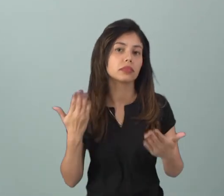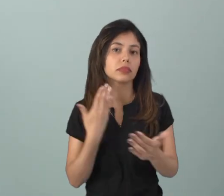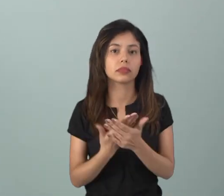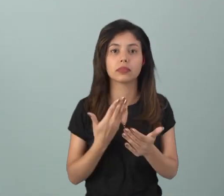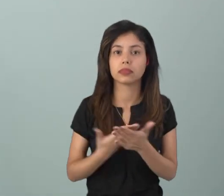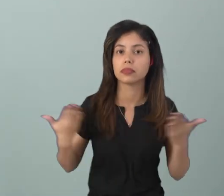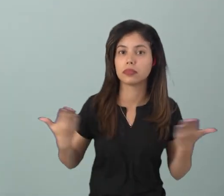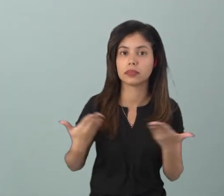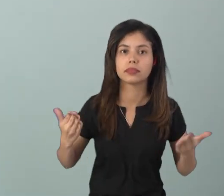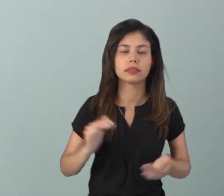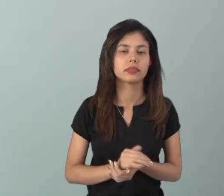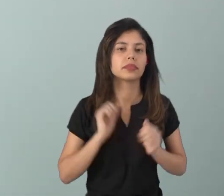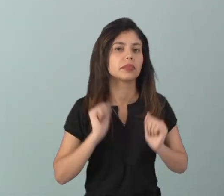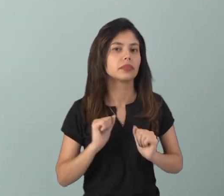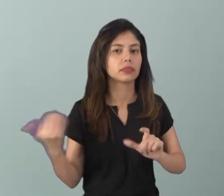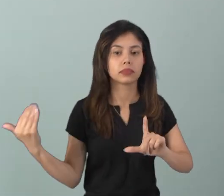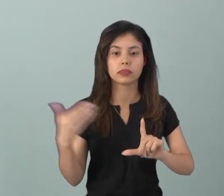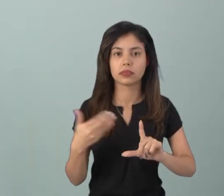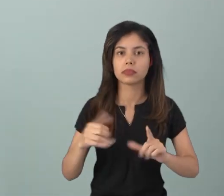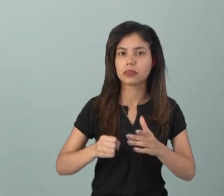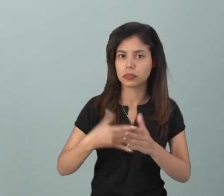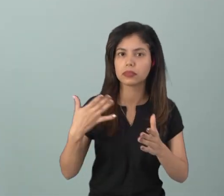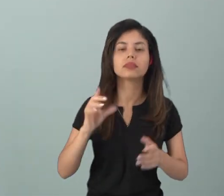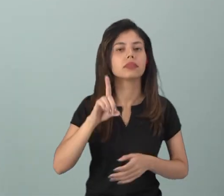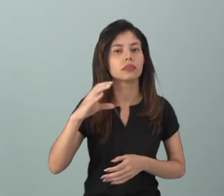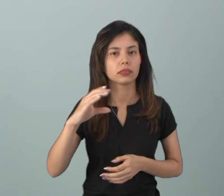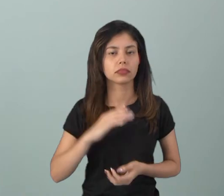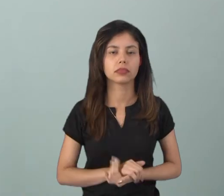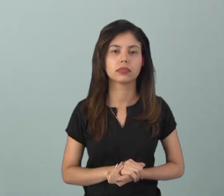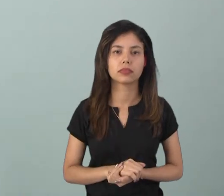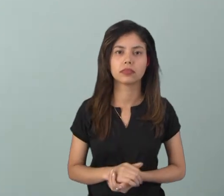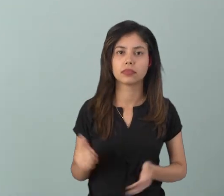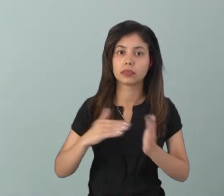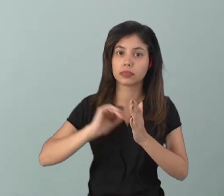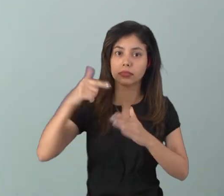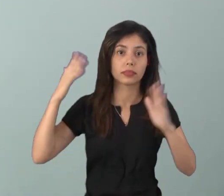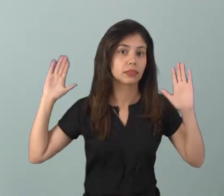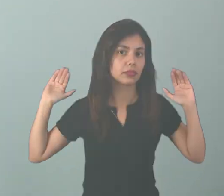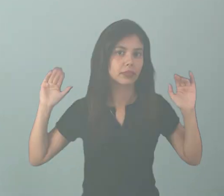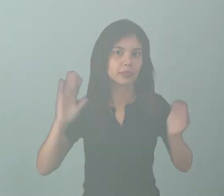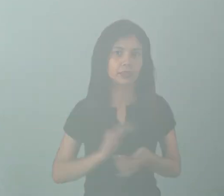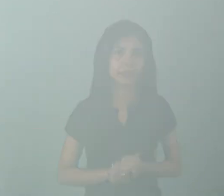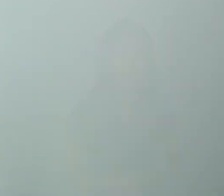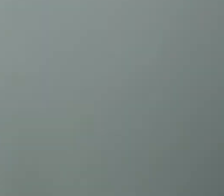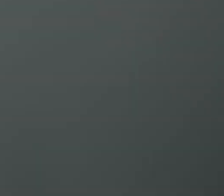essa foi a nossa aula de hoje. Vocês podem acessá-la mais vezes lá na plataforma Eduque. Até a próxima aula!